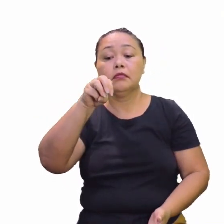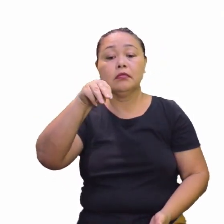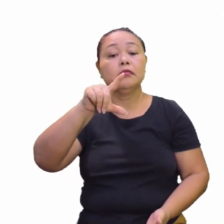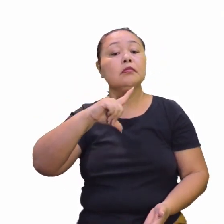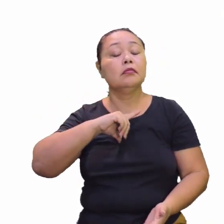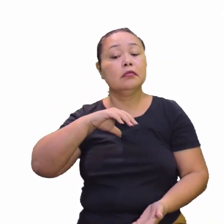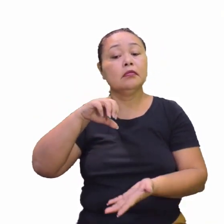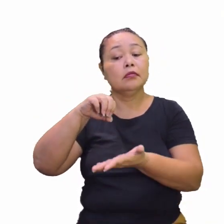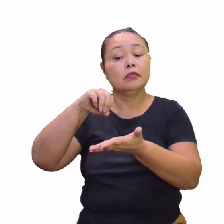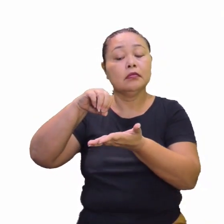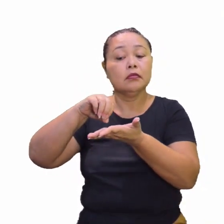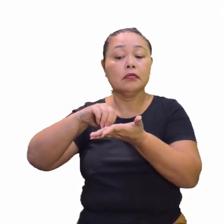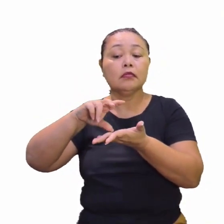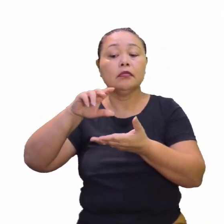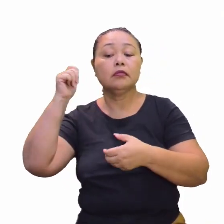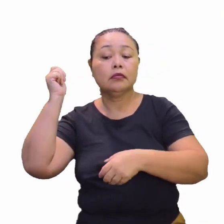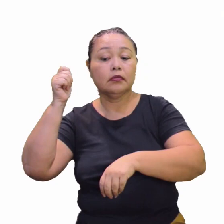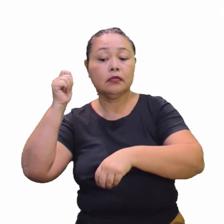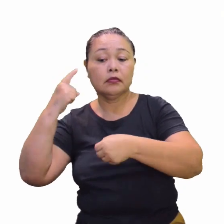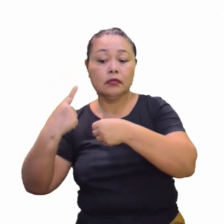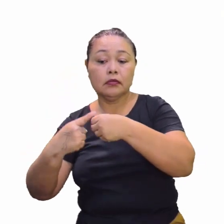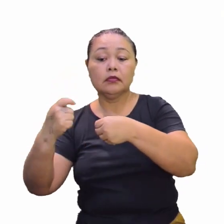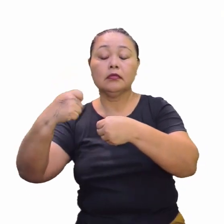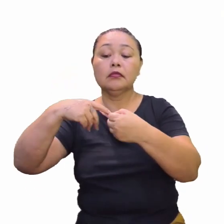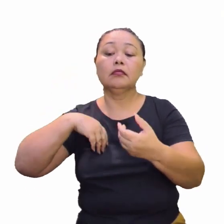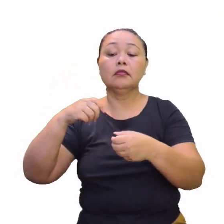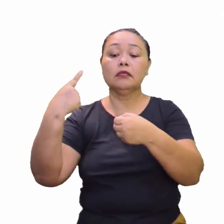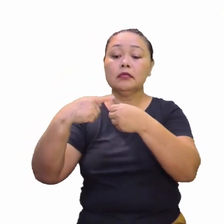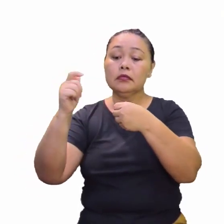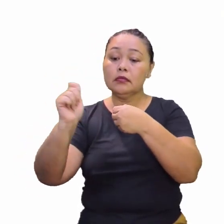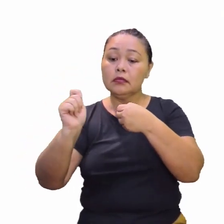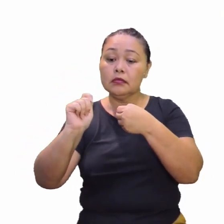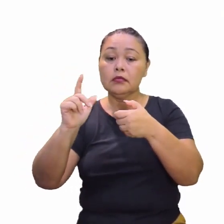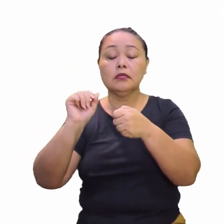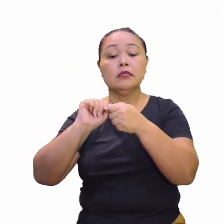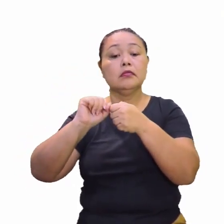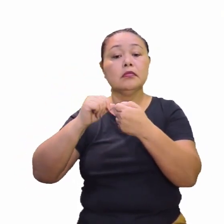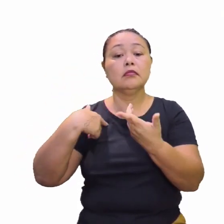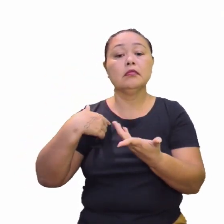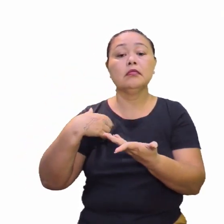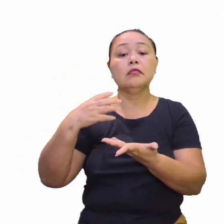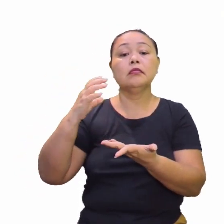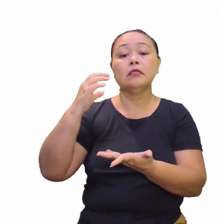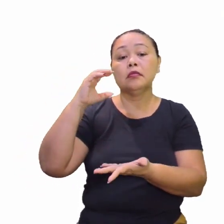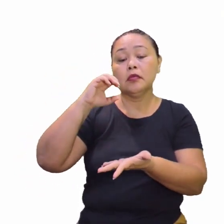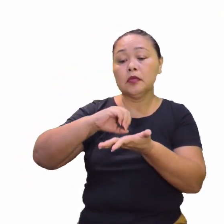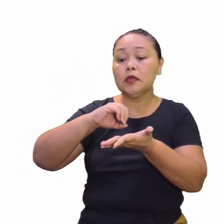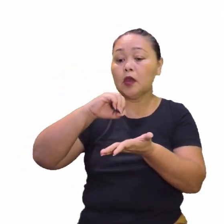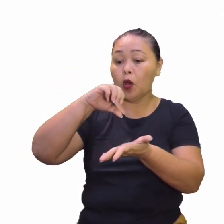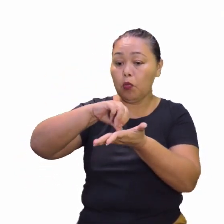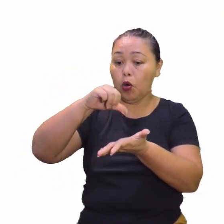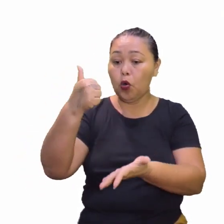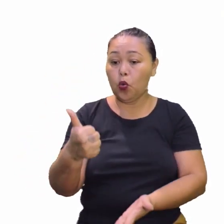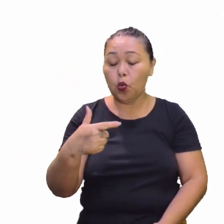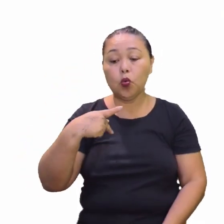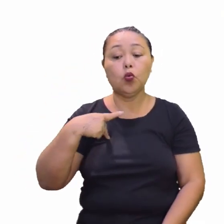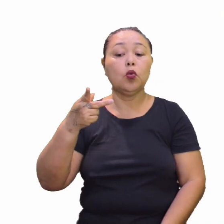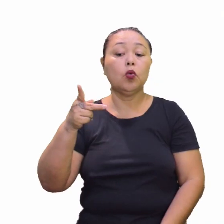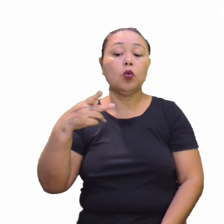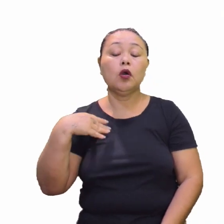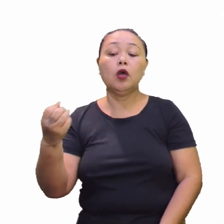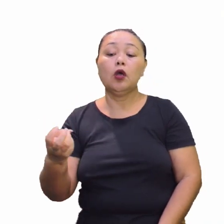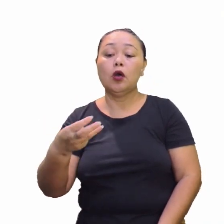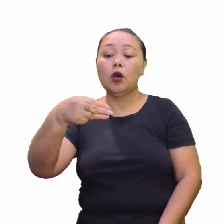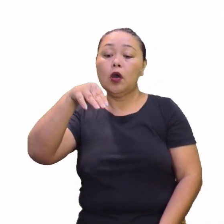do Vale do Jamari, que vai pegar ali Machadinho, Ariquemes e Campo Novo. O Polo 1, que é Madeira Mamoré, além de Porto Velho,